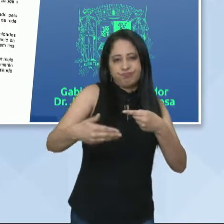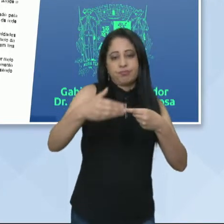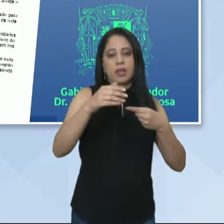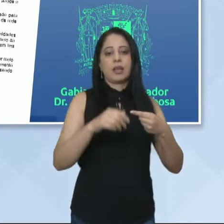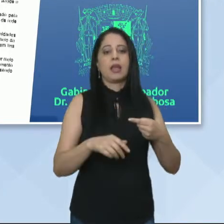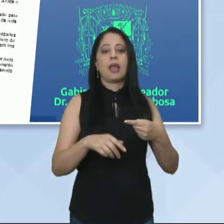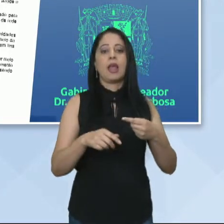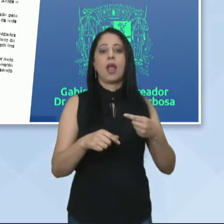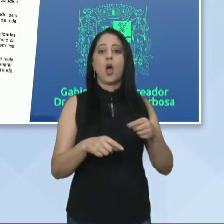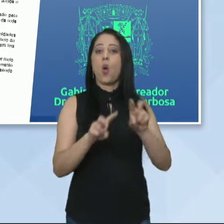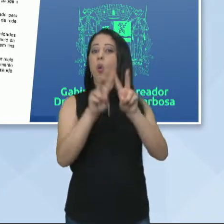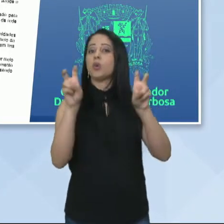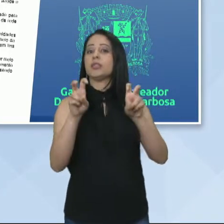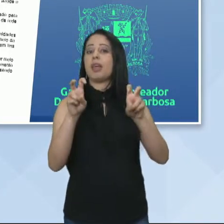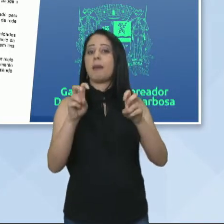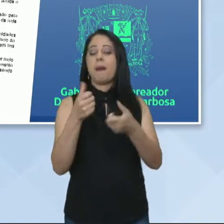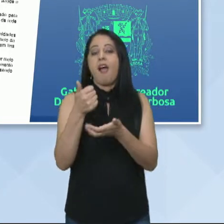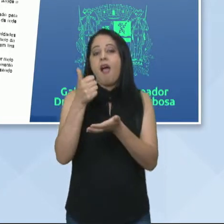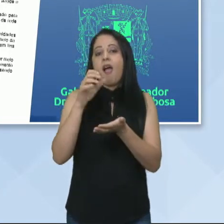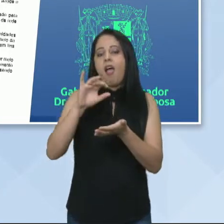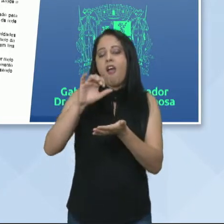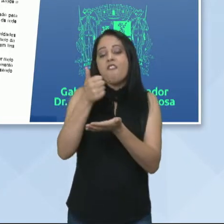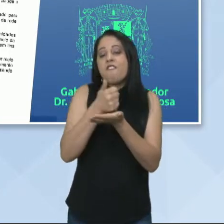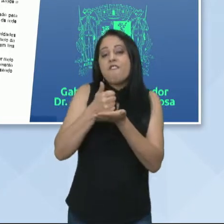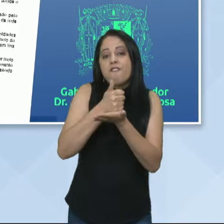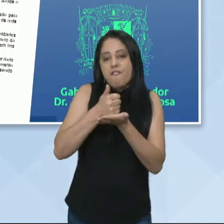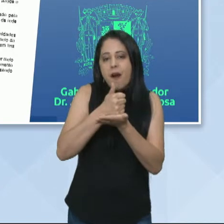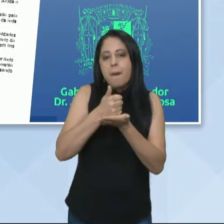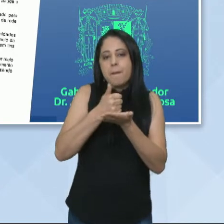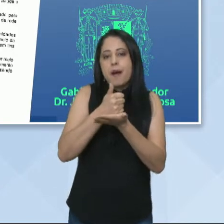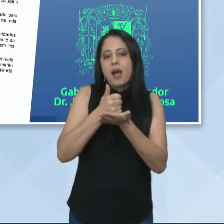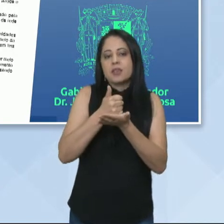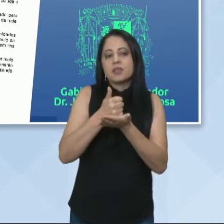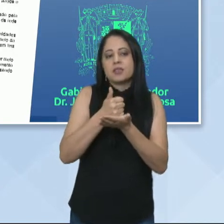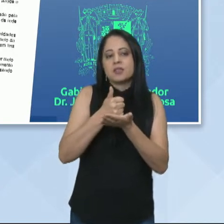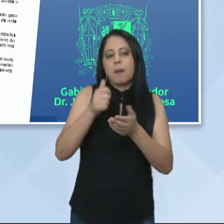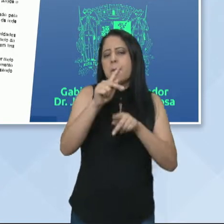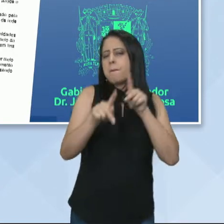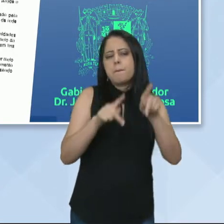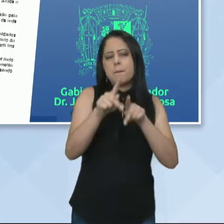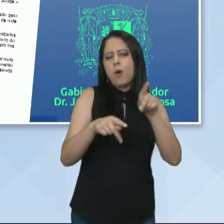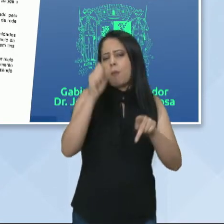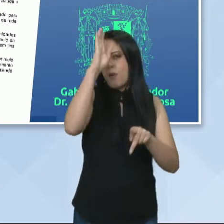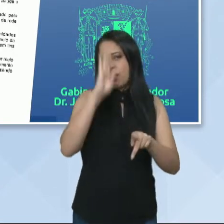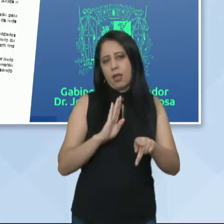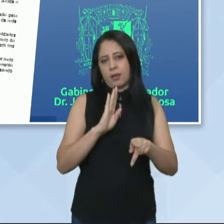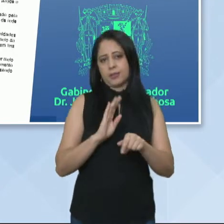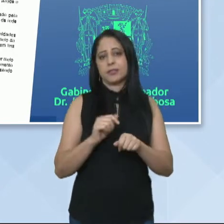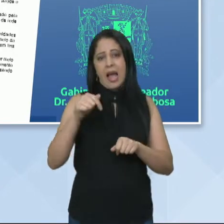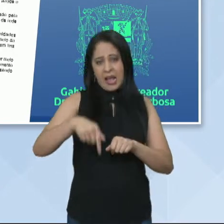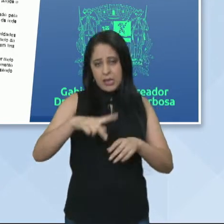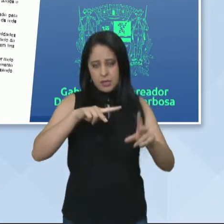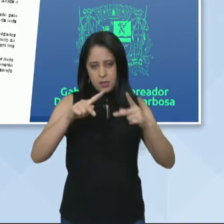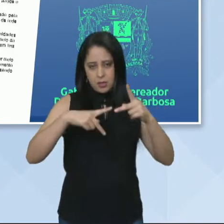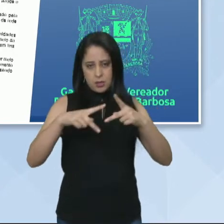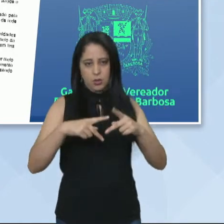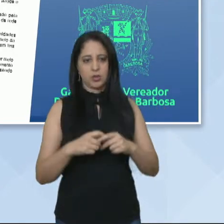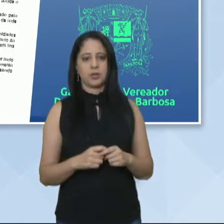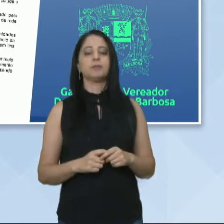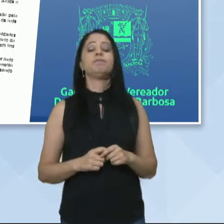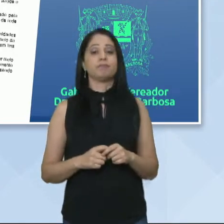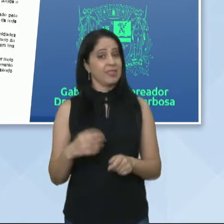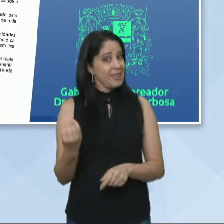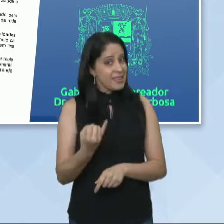da farmácia popular em São José dos Campos. E a farmácia popular em São José dos Campos seria